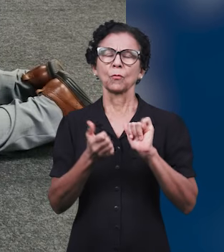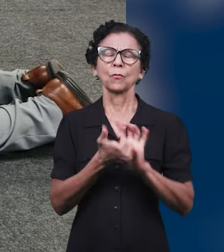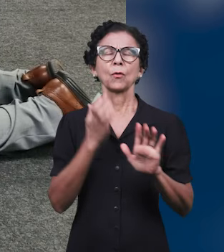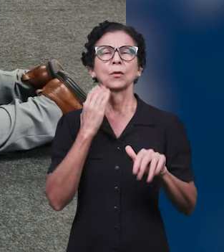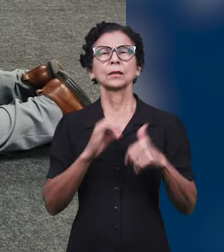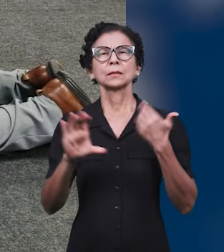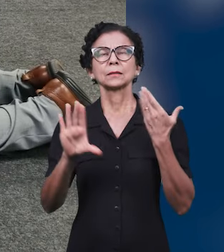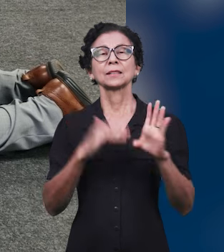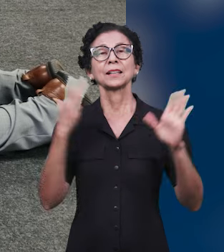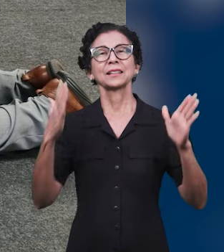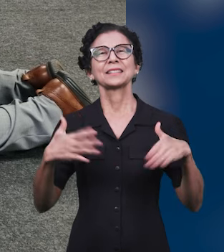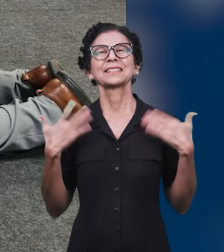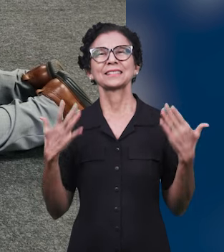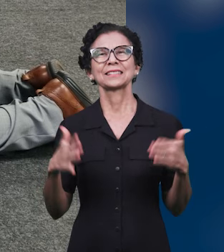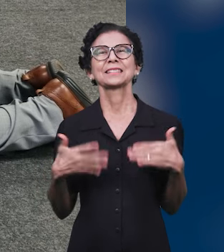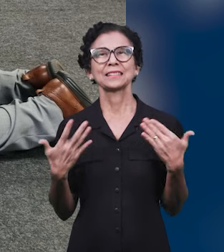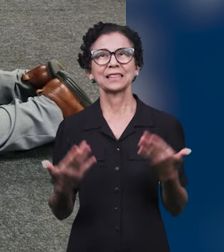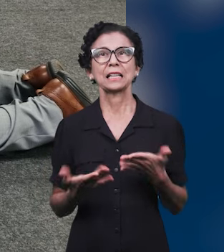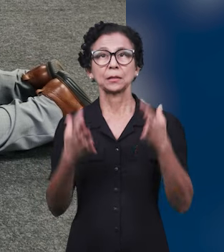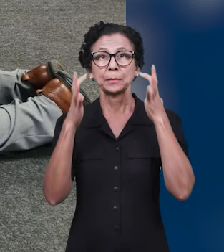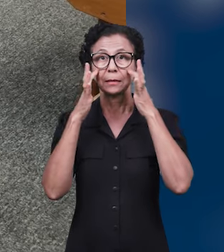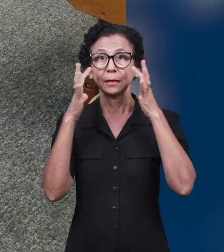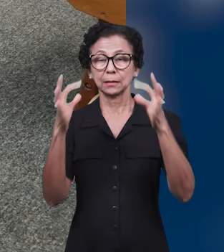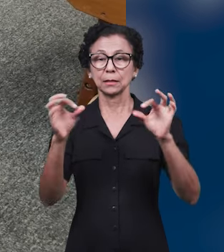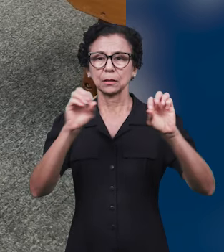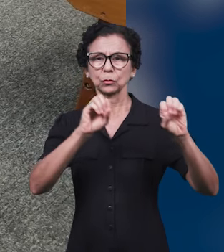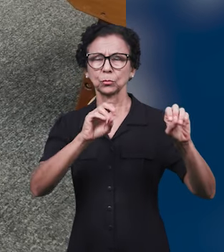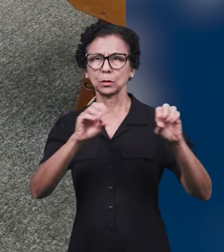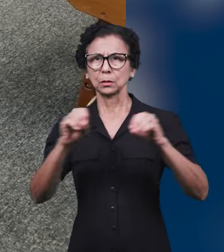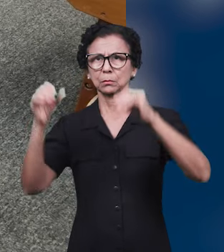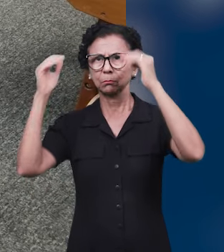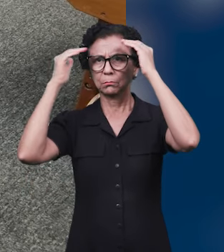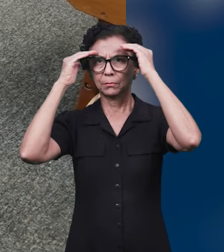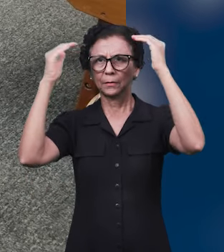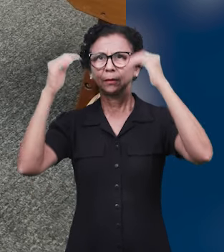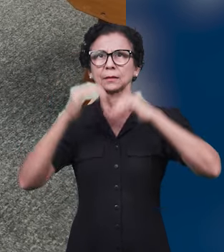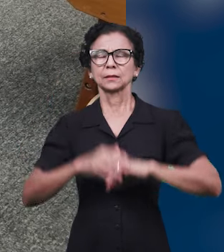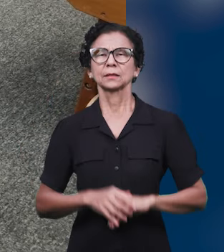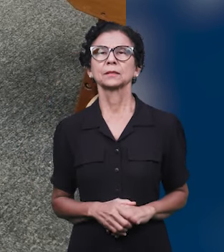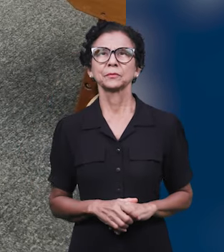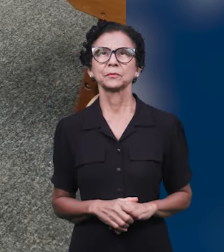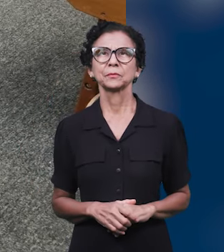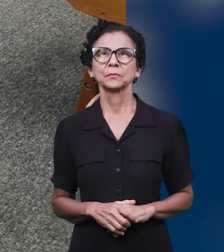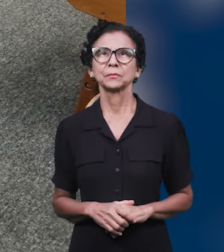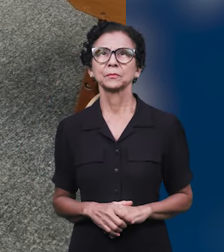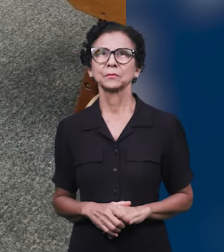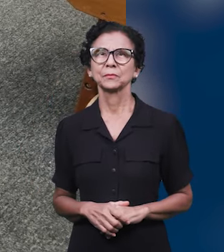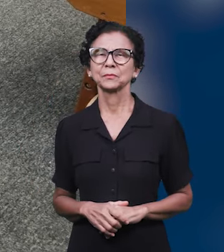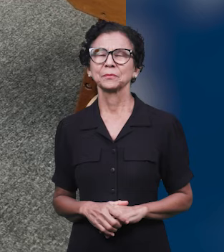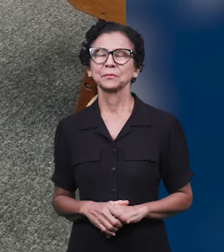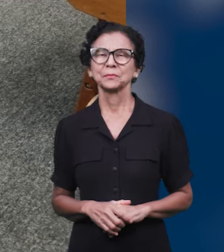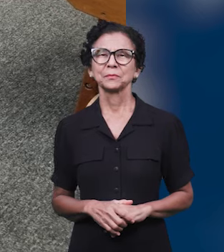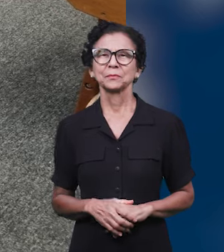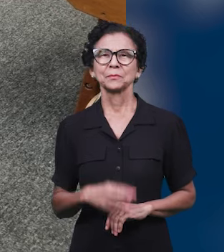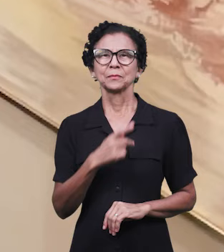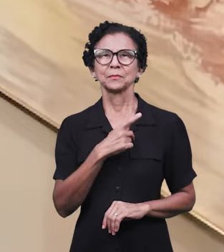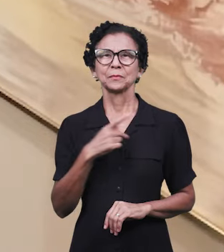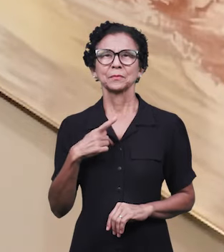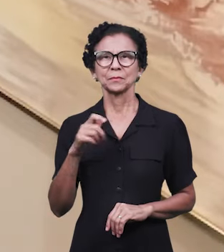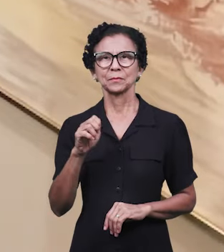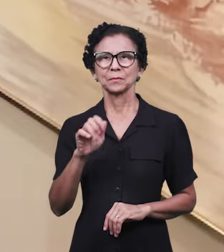Os pastores de Pirajara Freitas e Everaldo Filpo oraram pelos companheiros. Neste mês de oração pelos jovens,